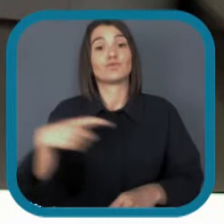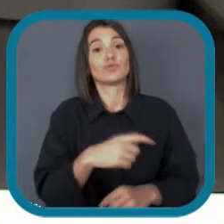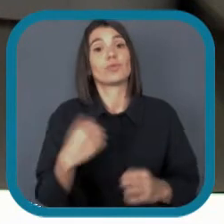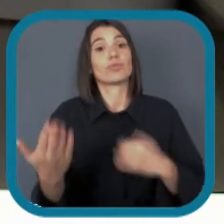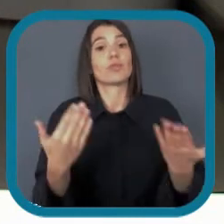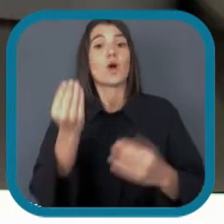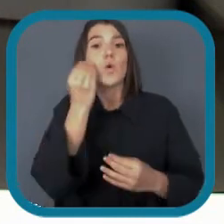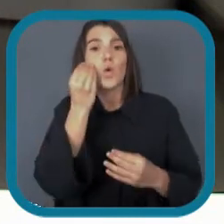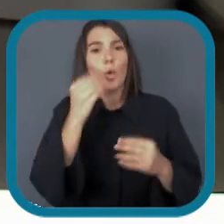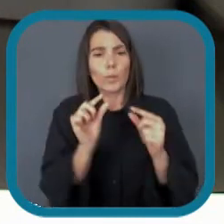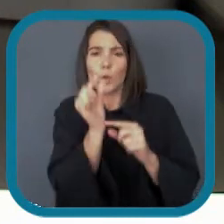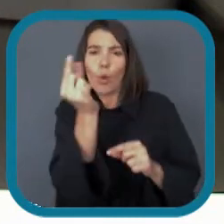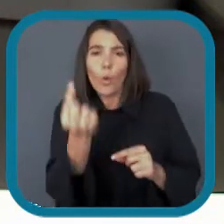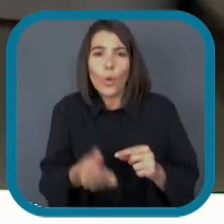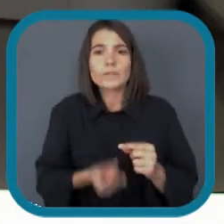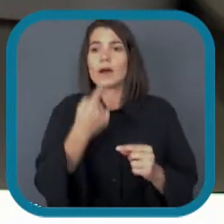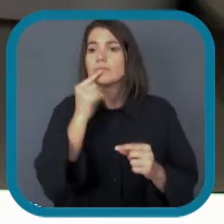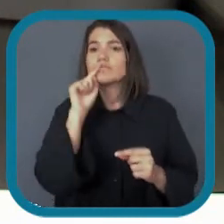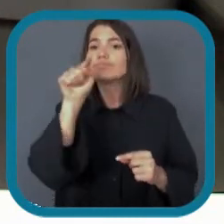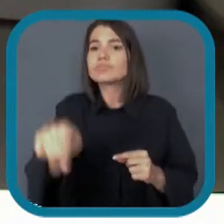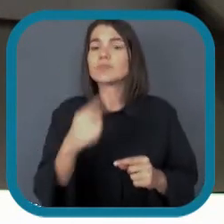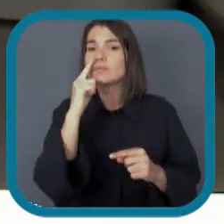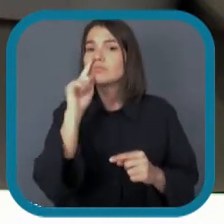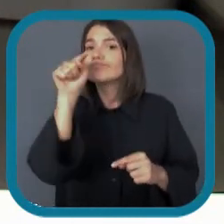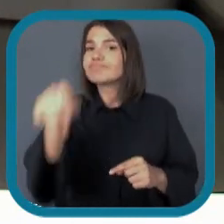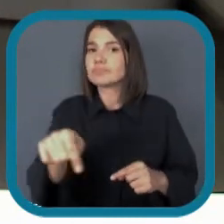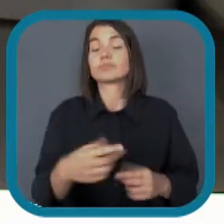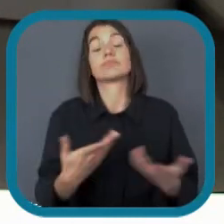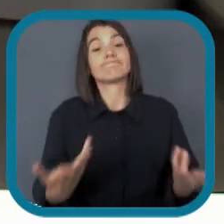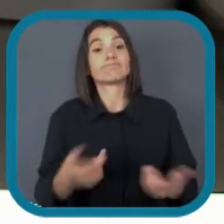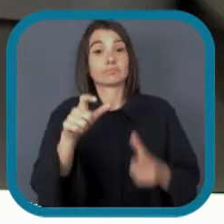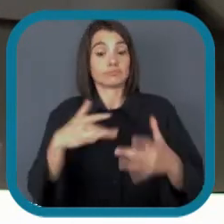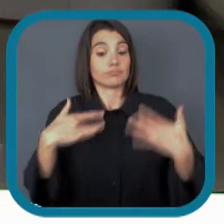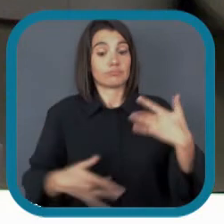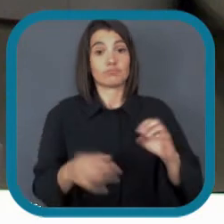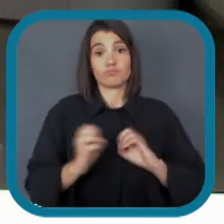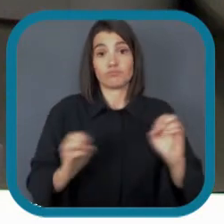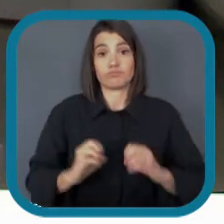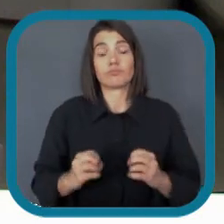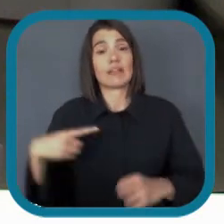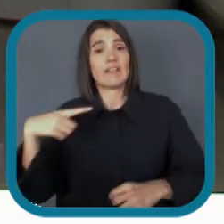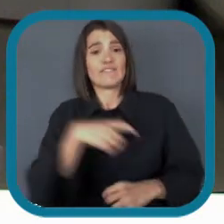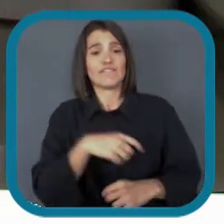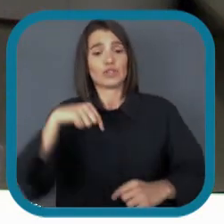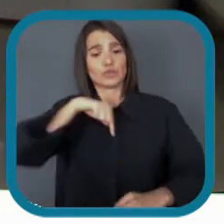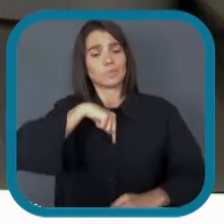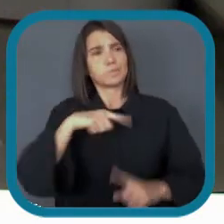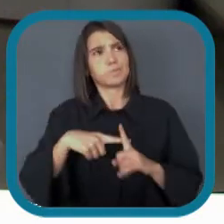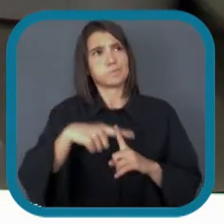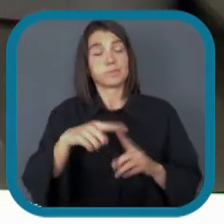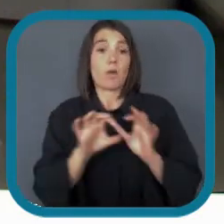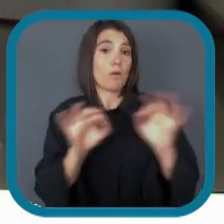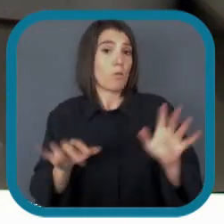O vírus transmite-se através de gotículas que são emitidas pela boca ou pelo nariz. Como os assintomáticos têm cargas virais semelhantes às